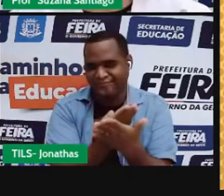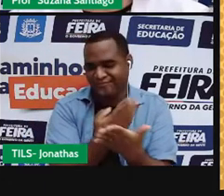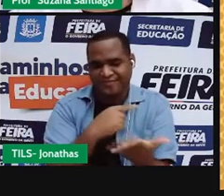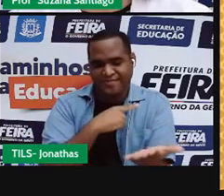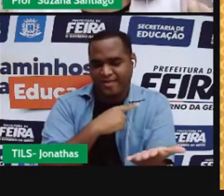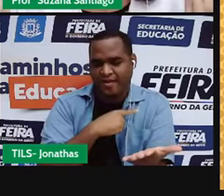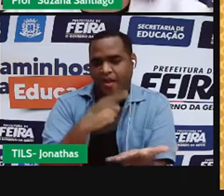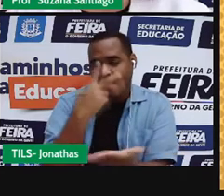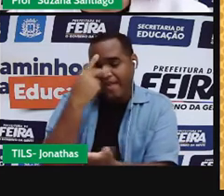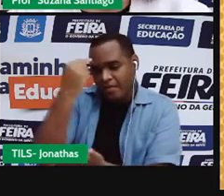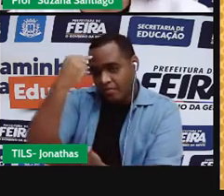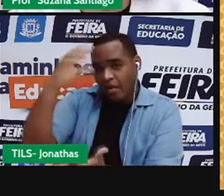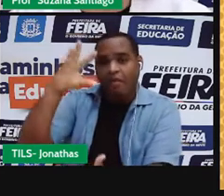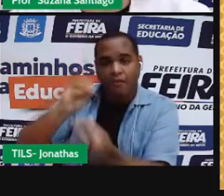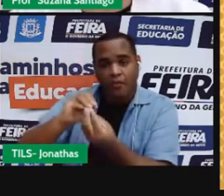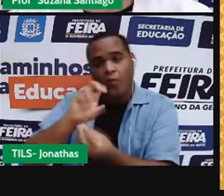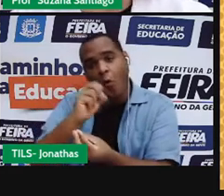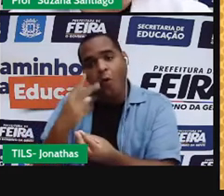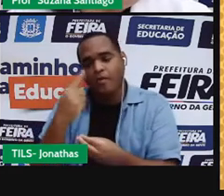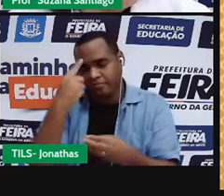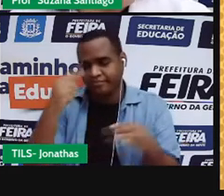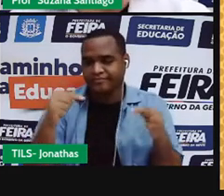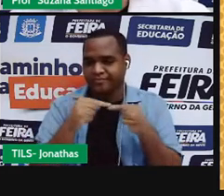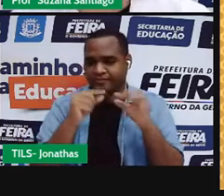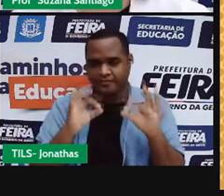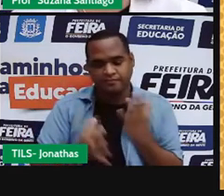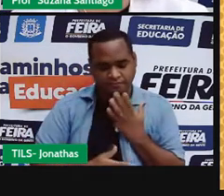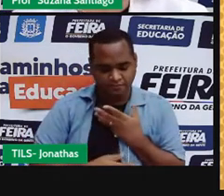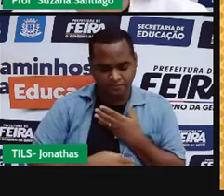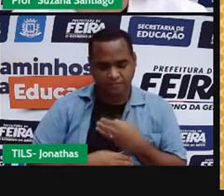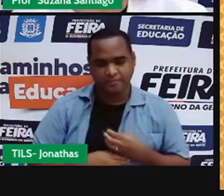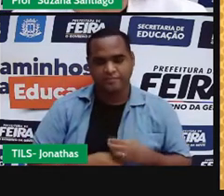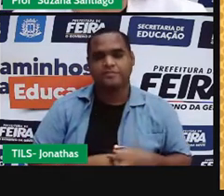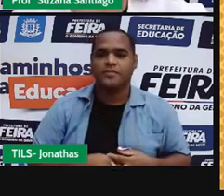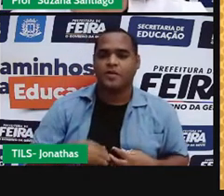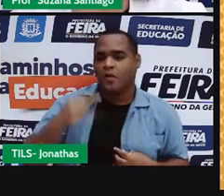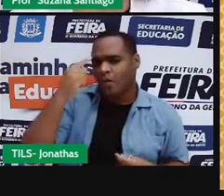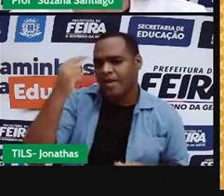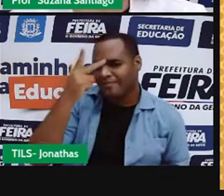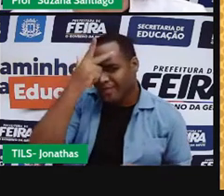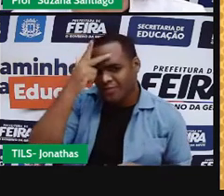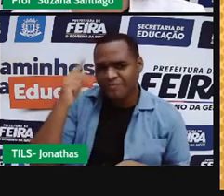e concordar com alguma coisa que alguém por trás tem esse interesse.